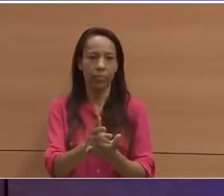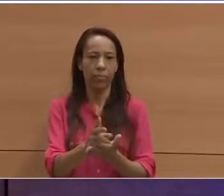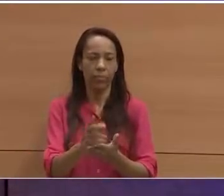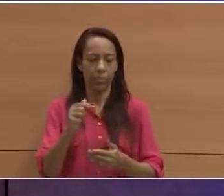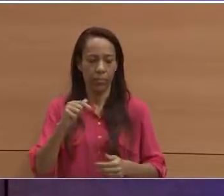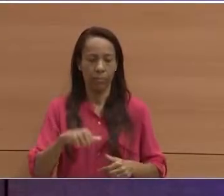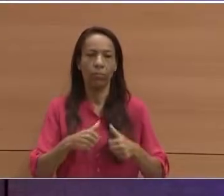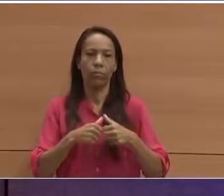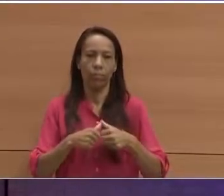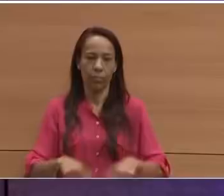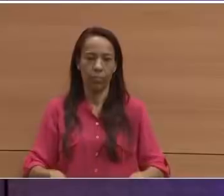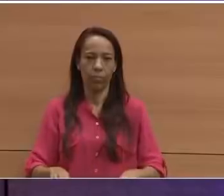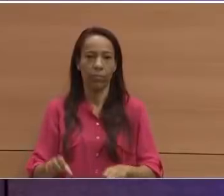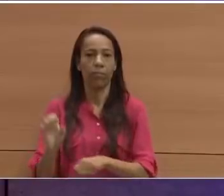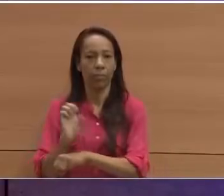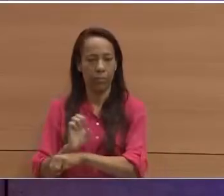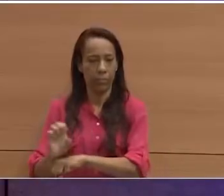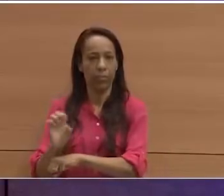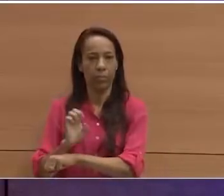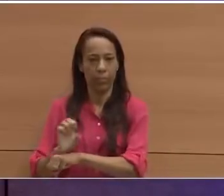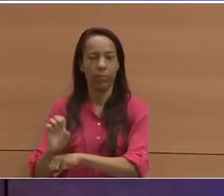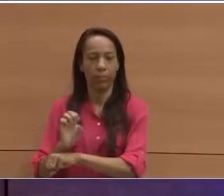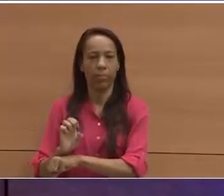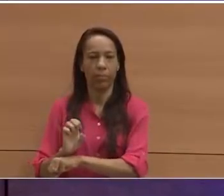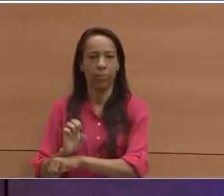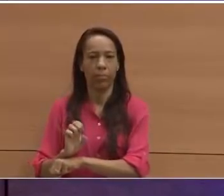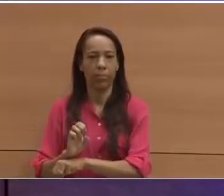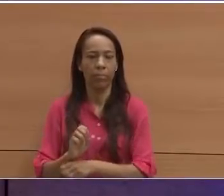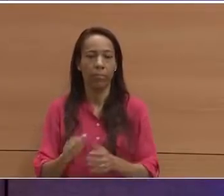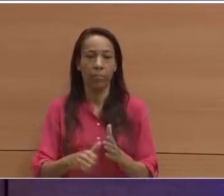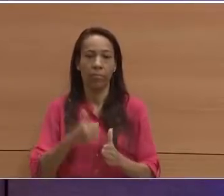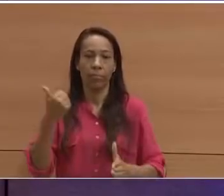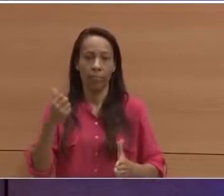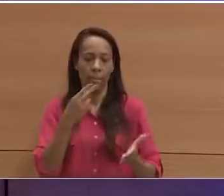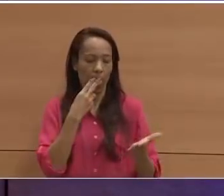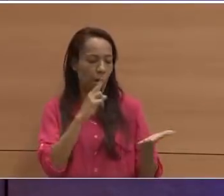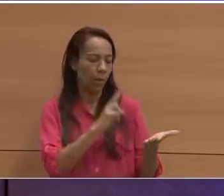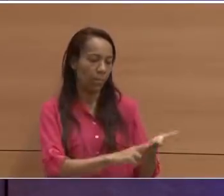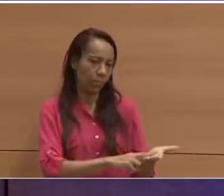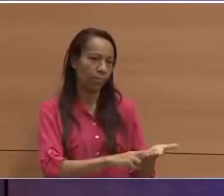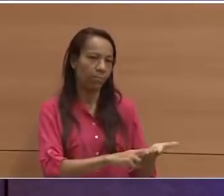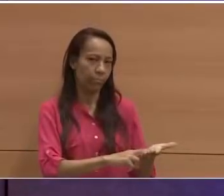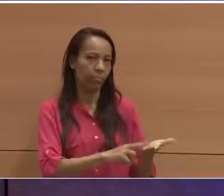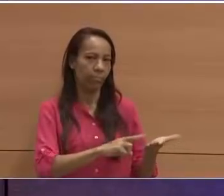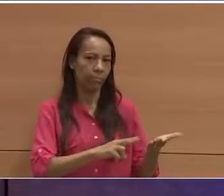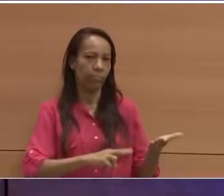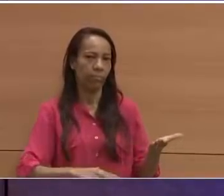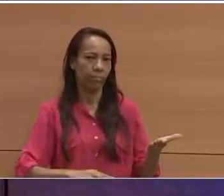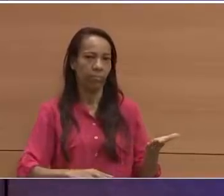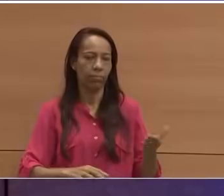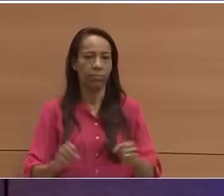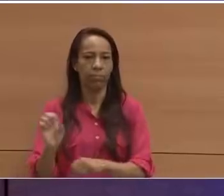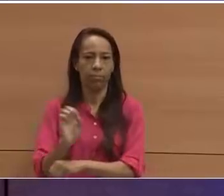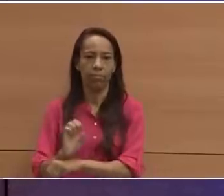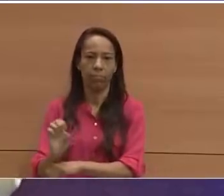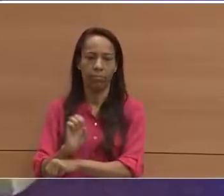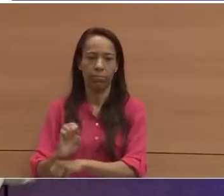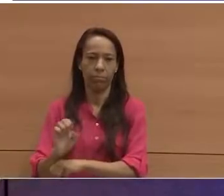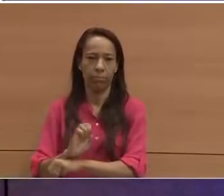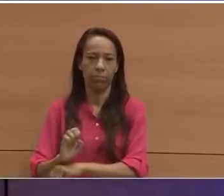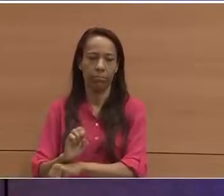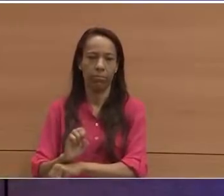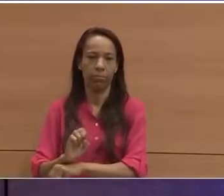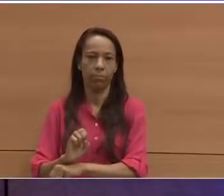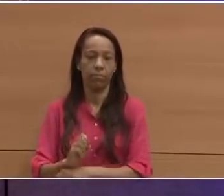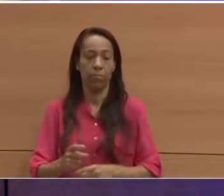essa carta aos Coríntios, a primeira carta em Éfeso. Eu ficarei em Éfeso até o Pentecostes, porque uma